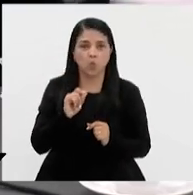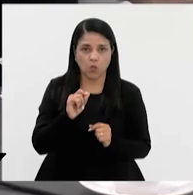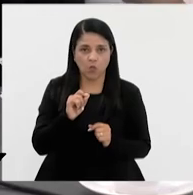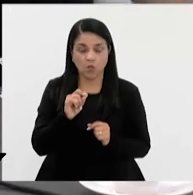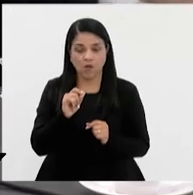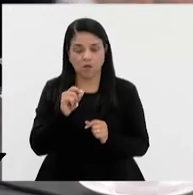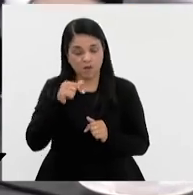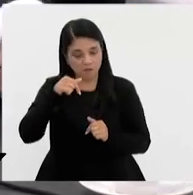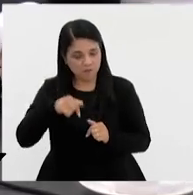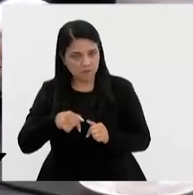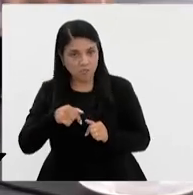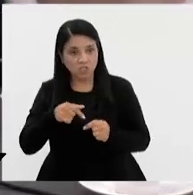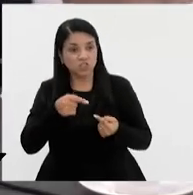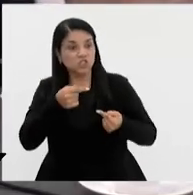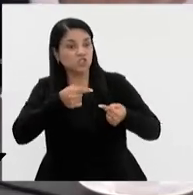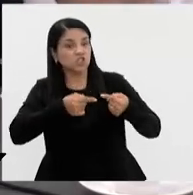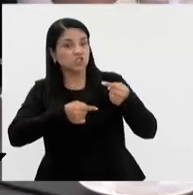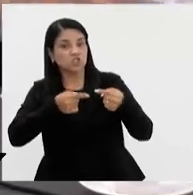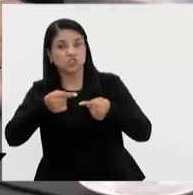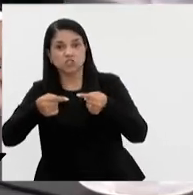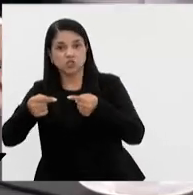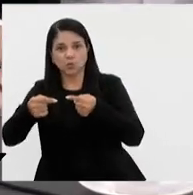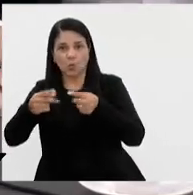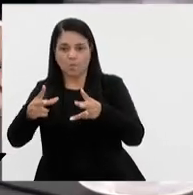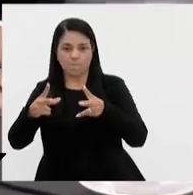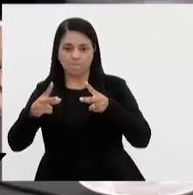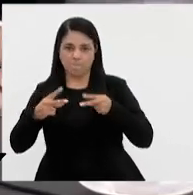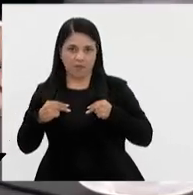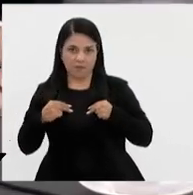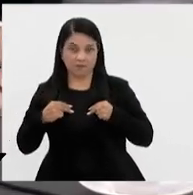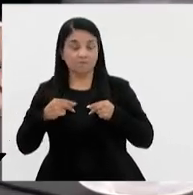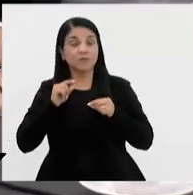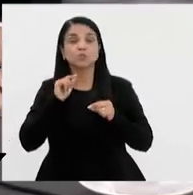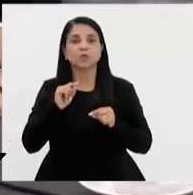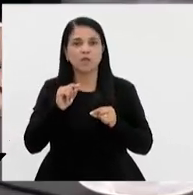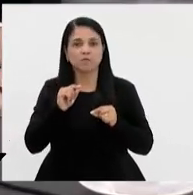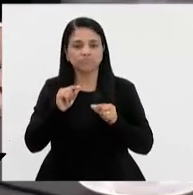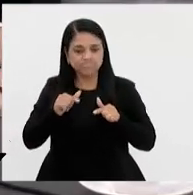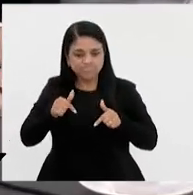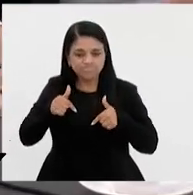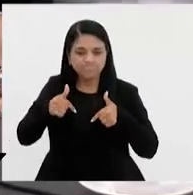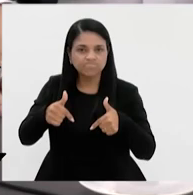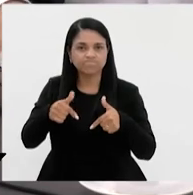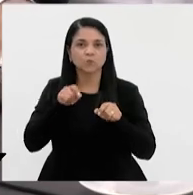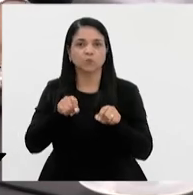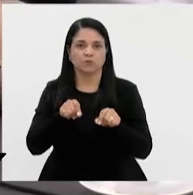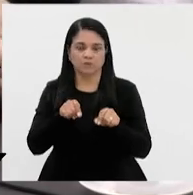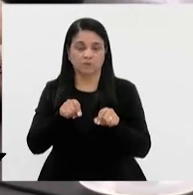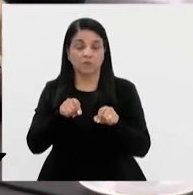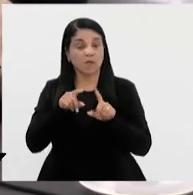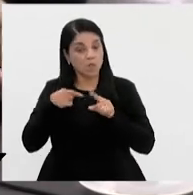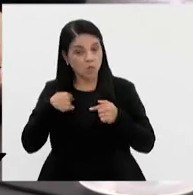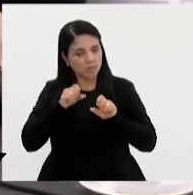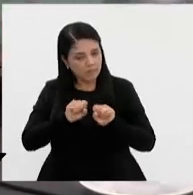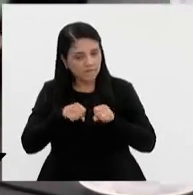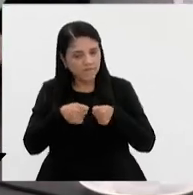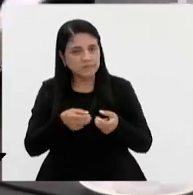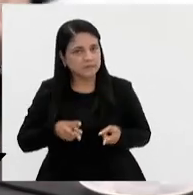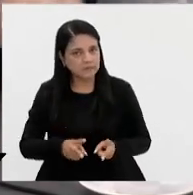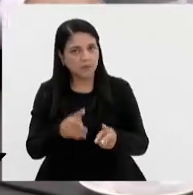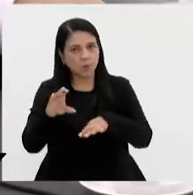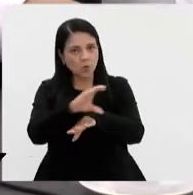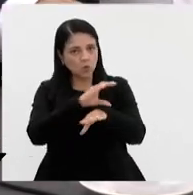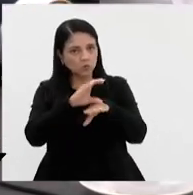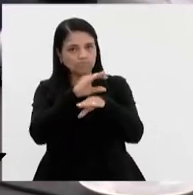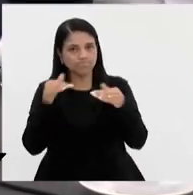não estamos para discutir mérito, mas sim forma. E eu sempre defendi que a constitucionalidade